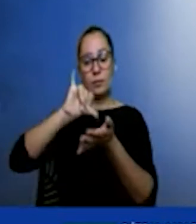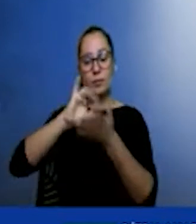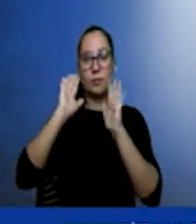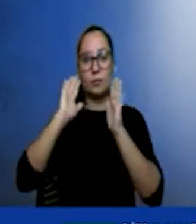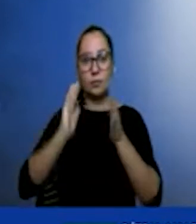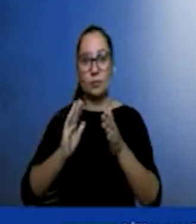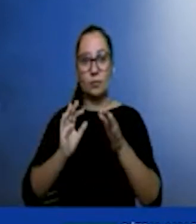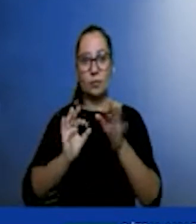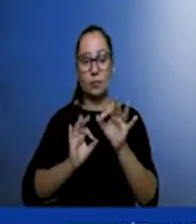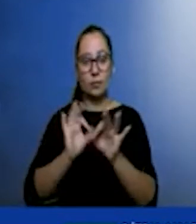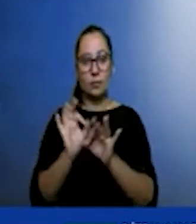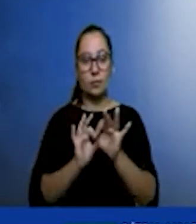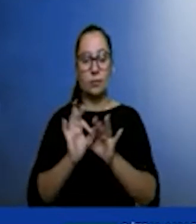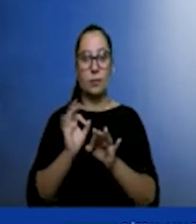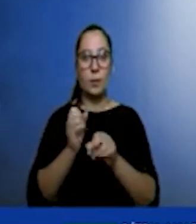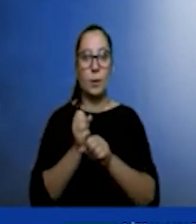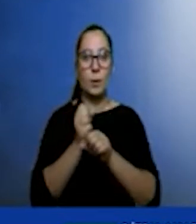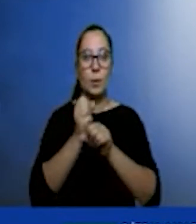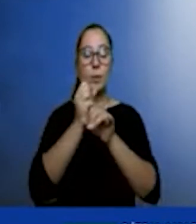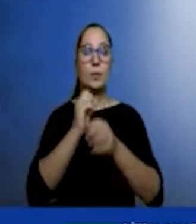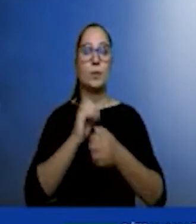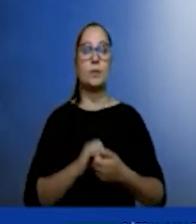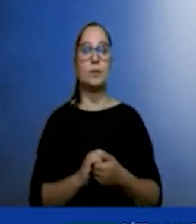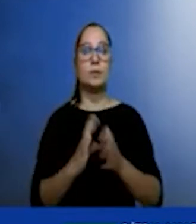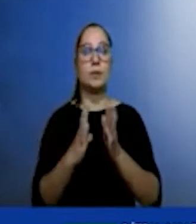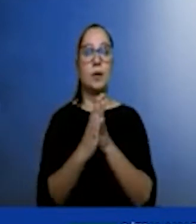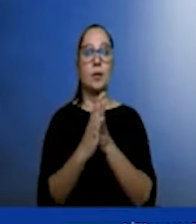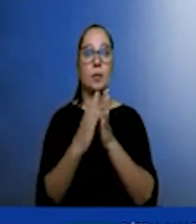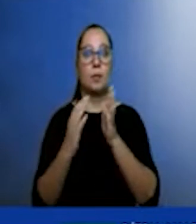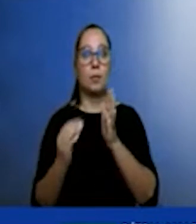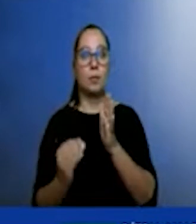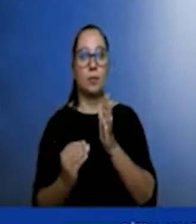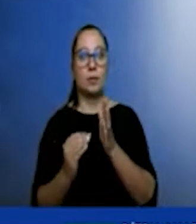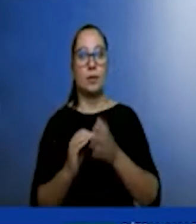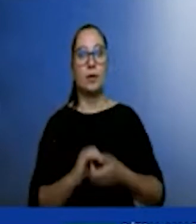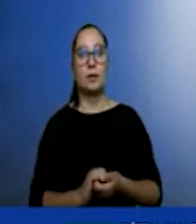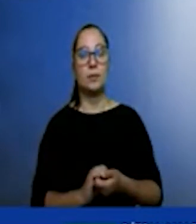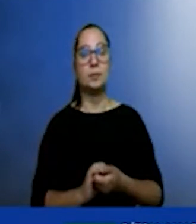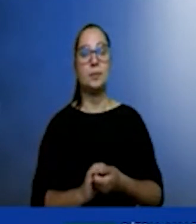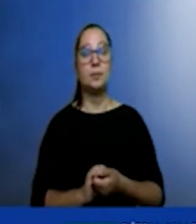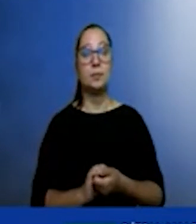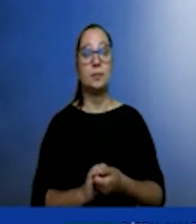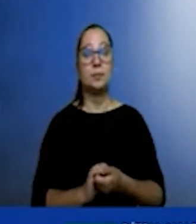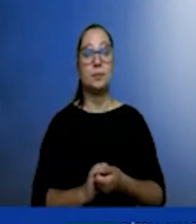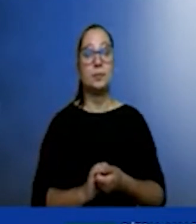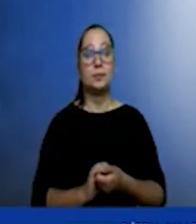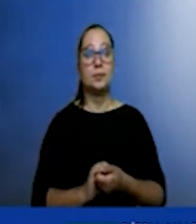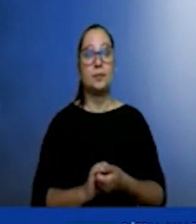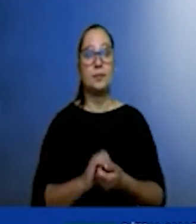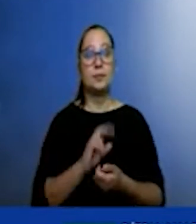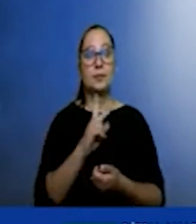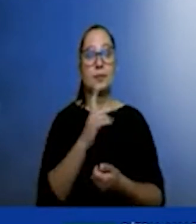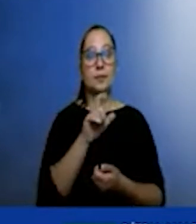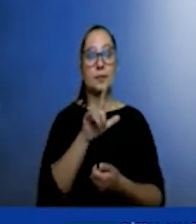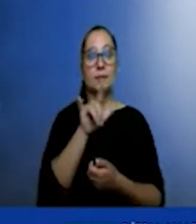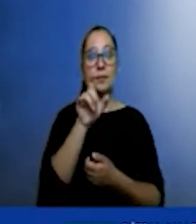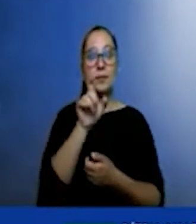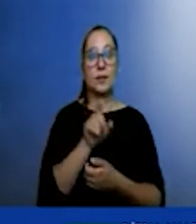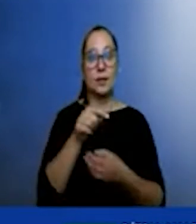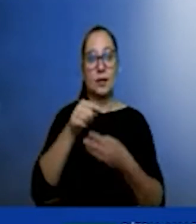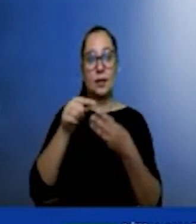montado, aí foi concebido no modelo da Hélice Tríplice, no qual nós temos a academia, a indústria e o governo,